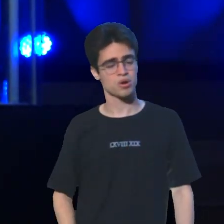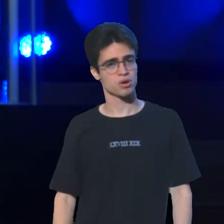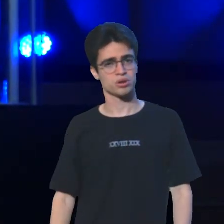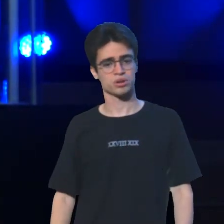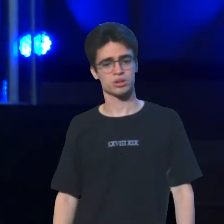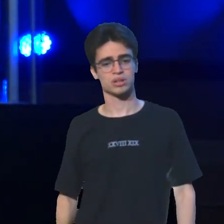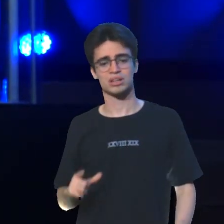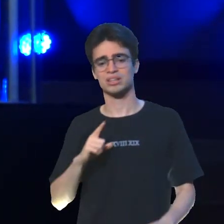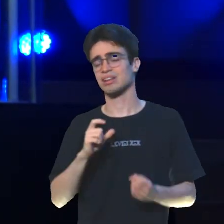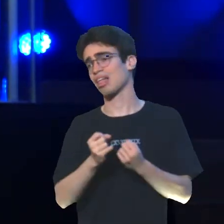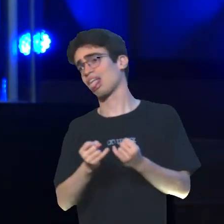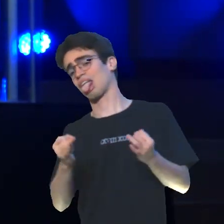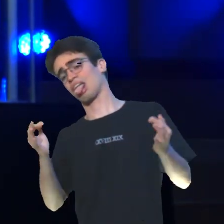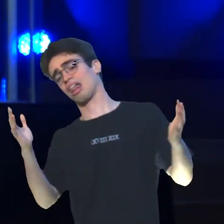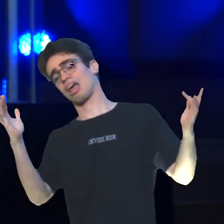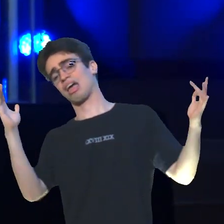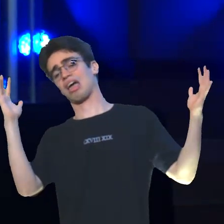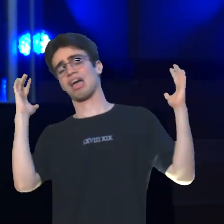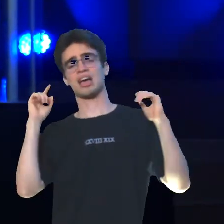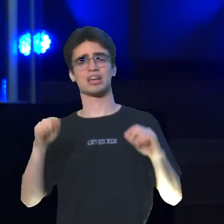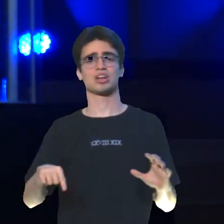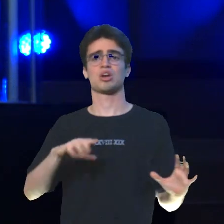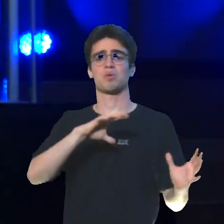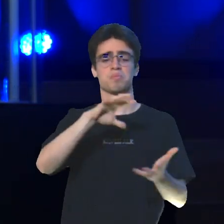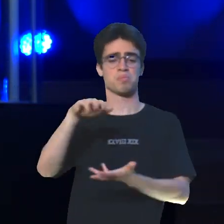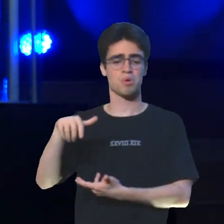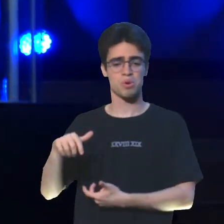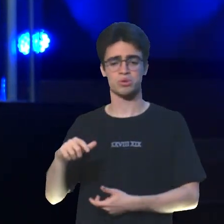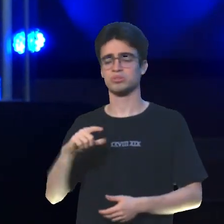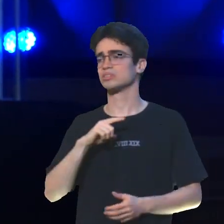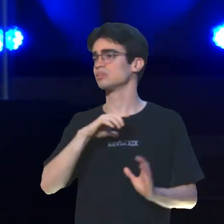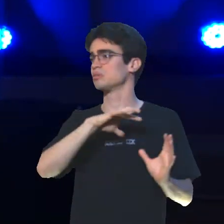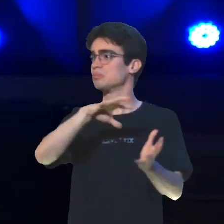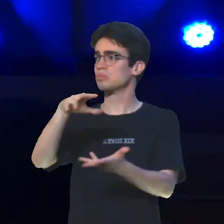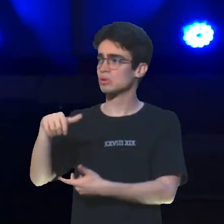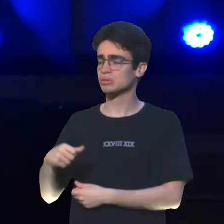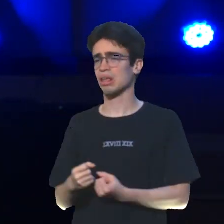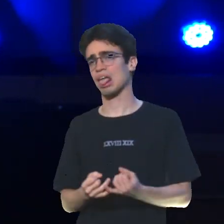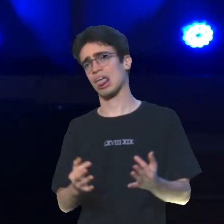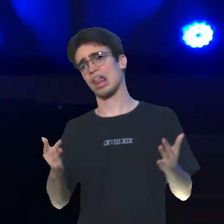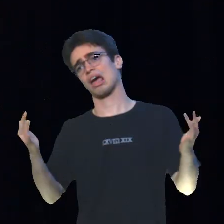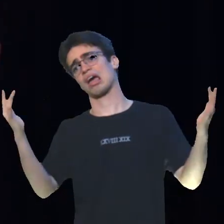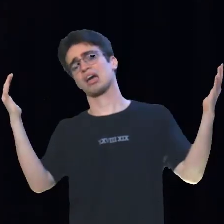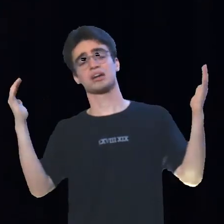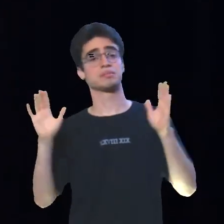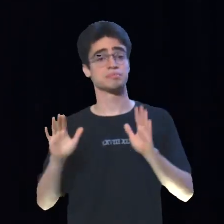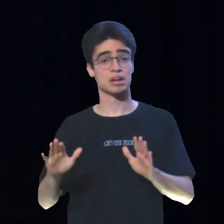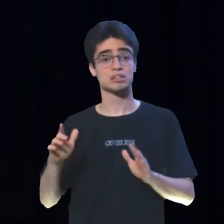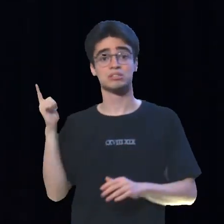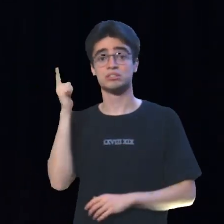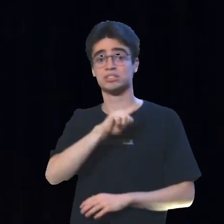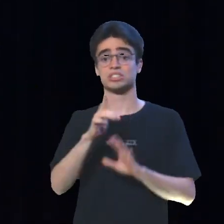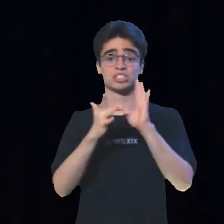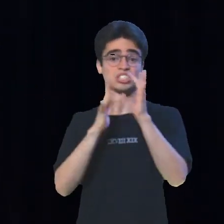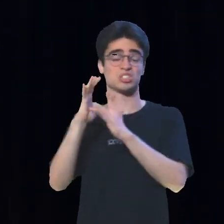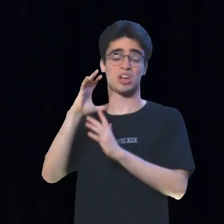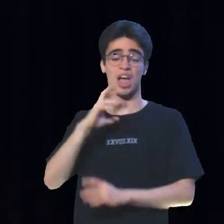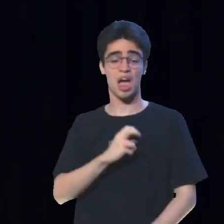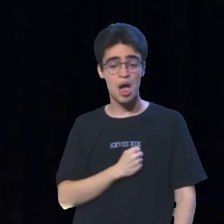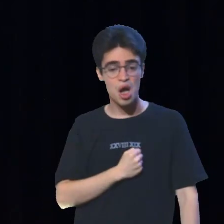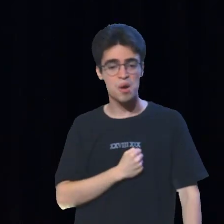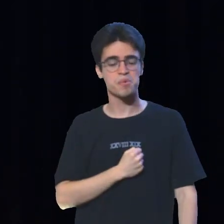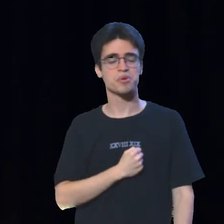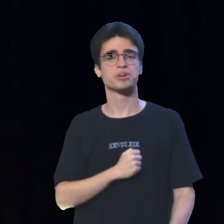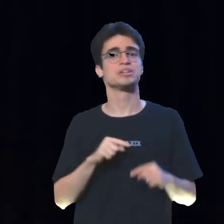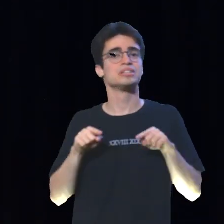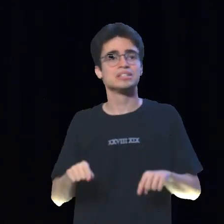tantos amores que ele buscou na terra, no mundo, ele encontrou o amor de Jesus onde